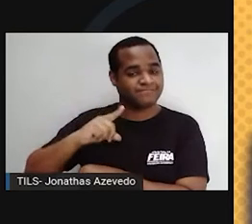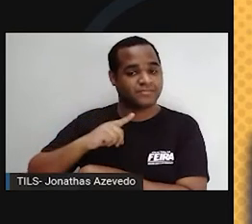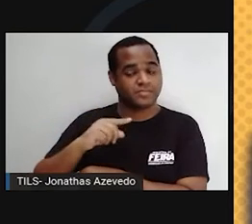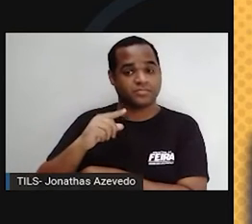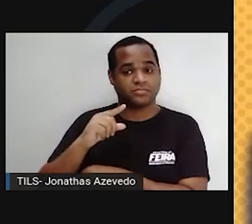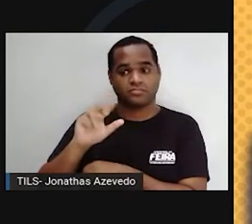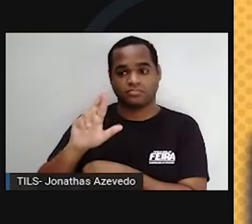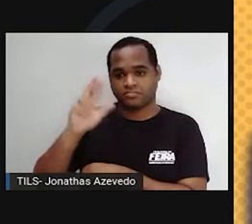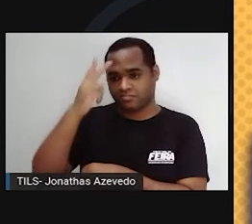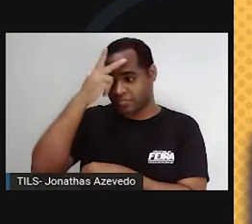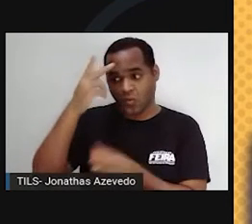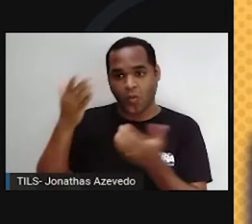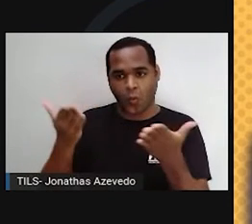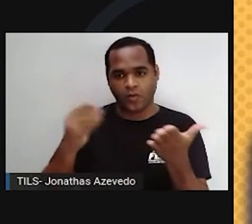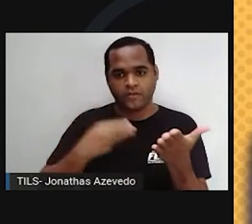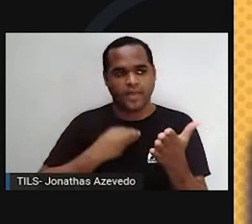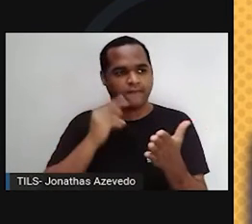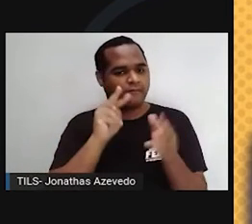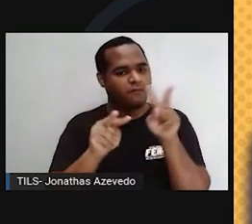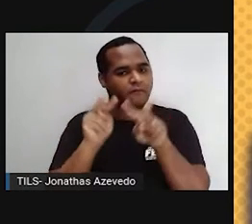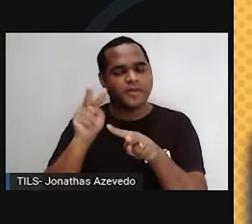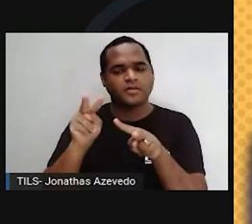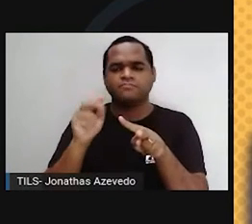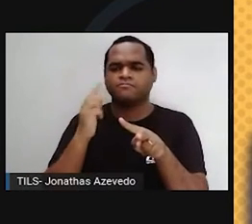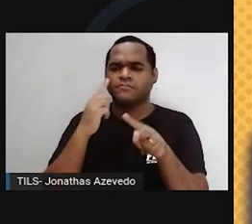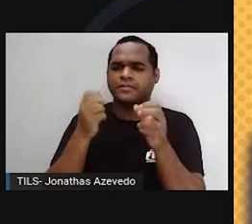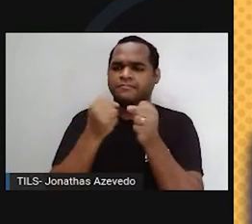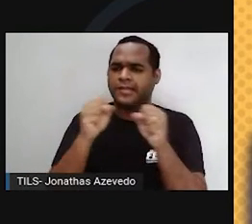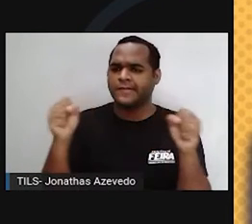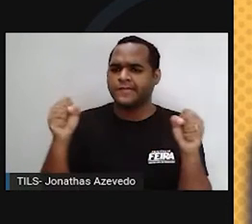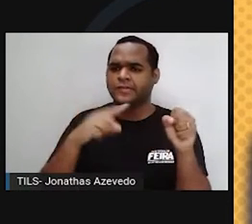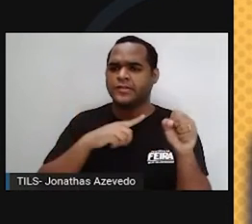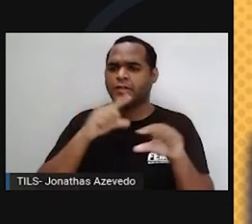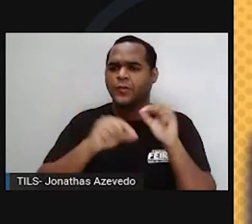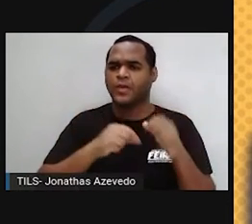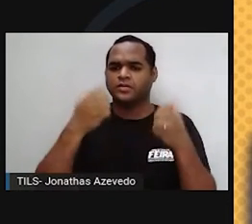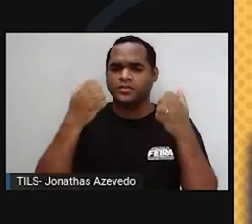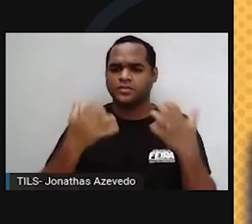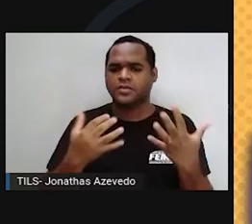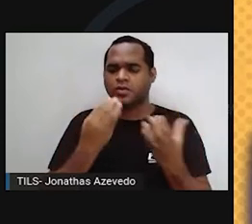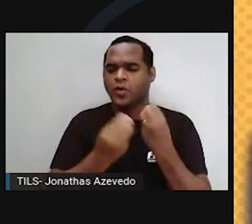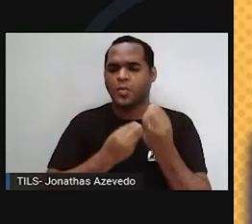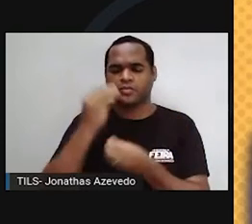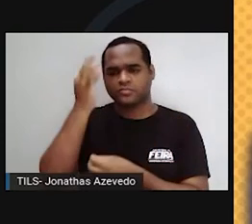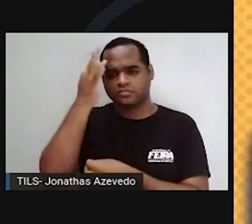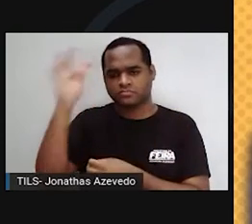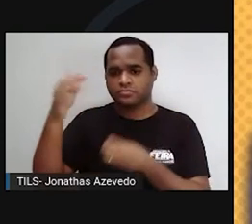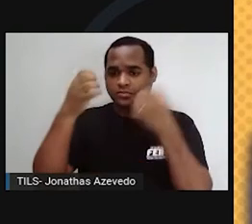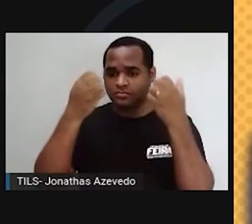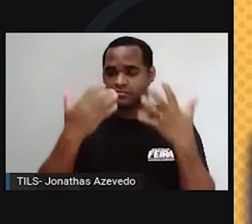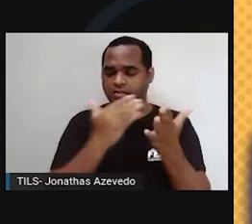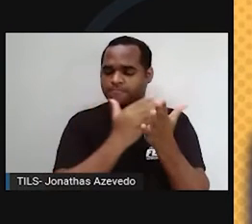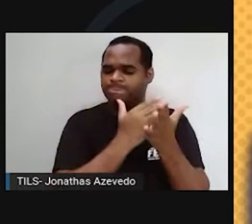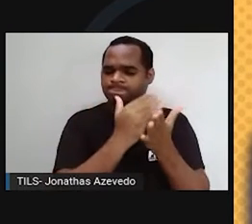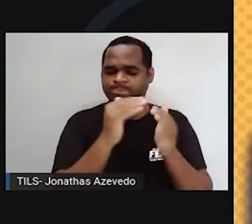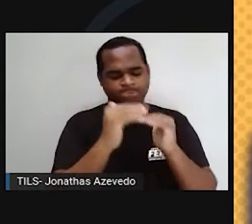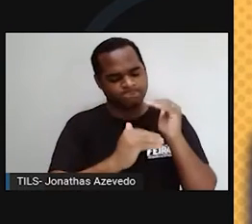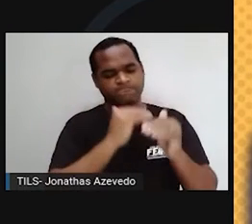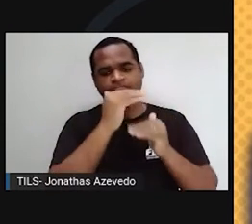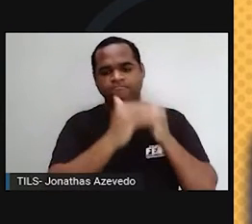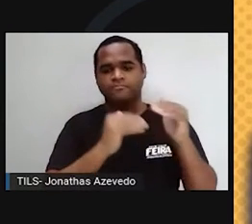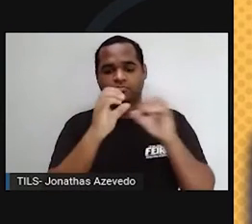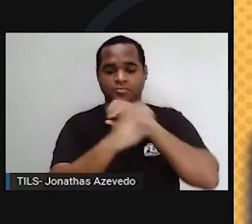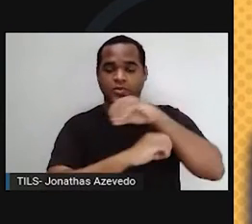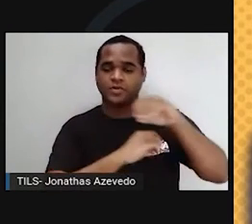os nossos modelos atuais. De um modo mais amplo, ele representa uma teoria que explica a origem e o desenvolvimento do